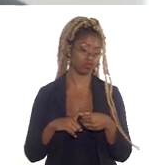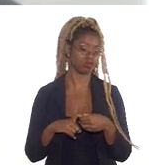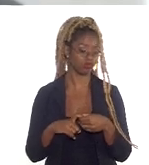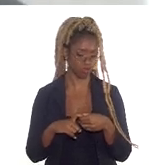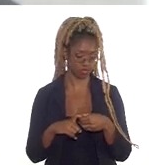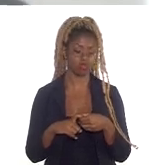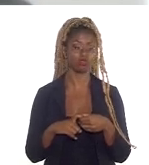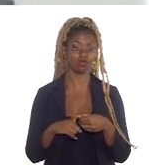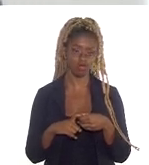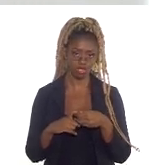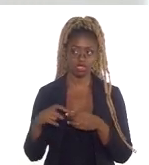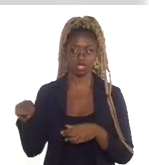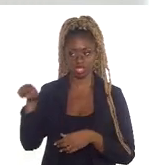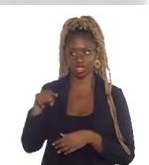recursos abatidos indevidamente.